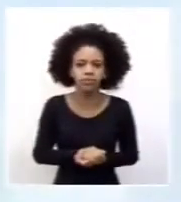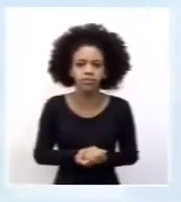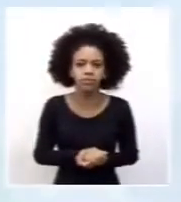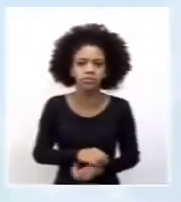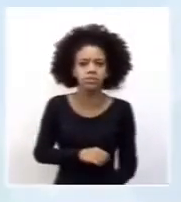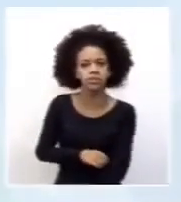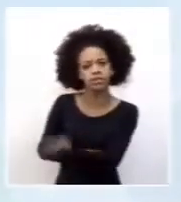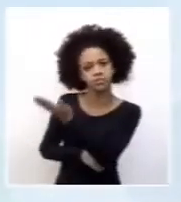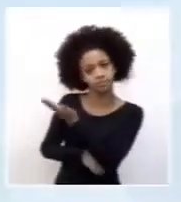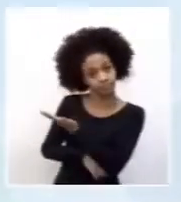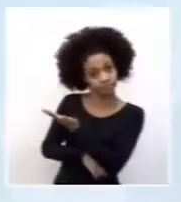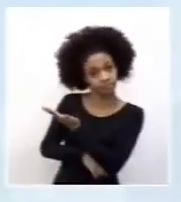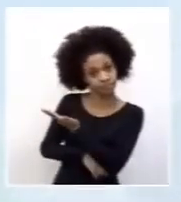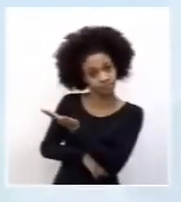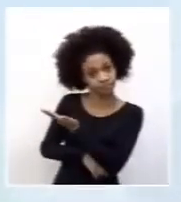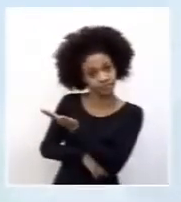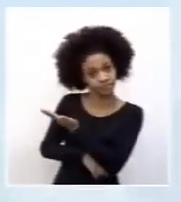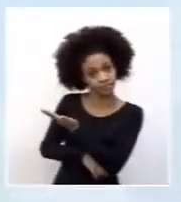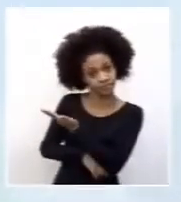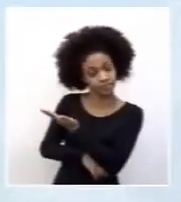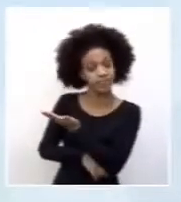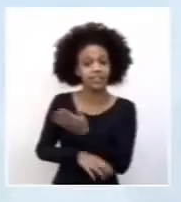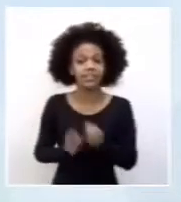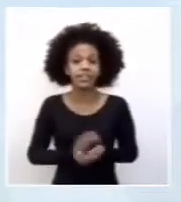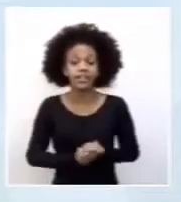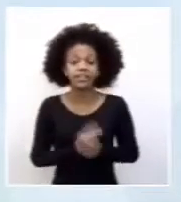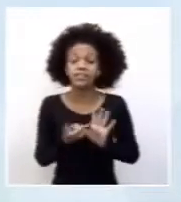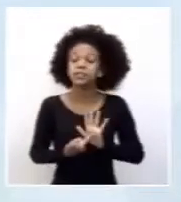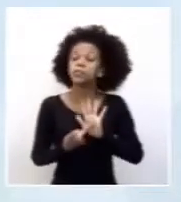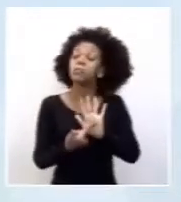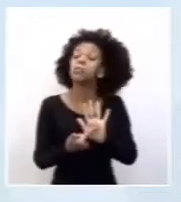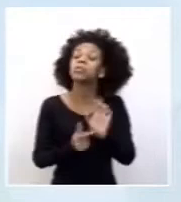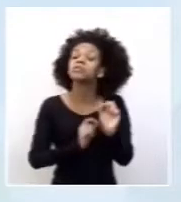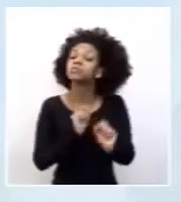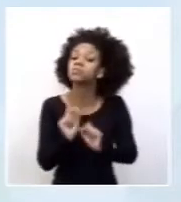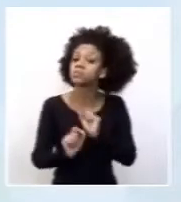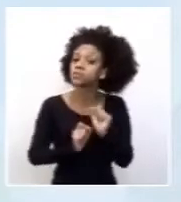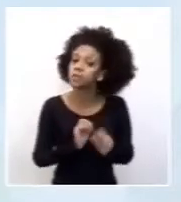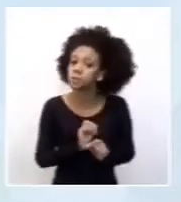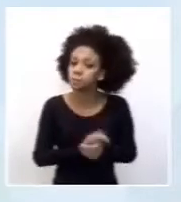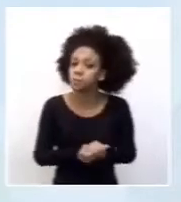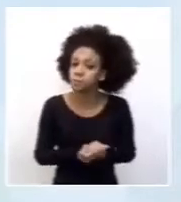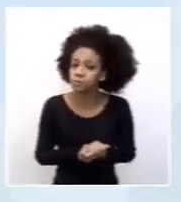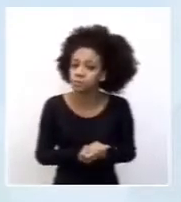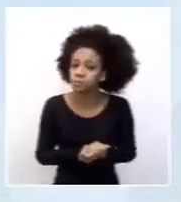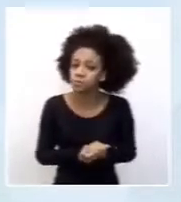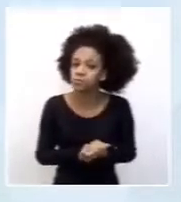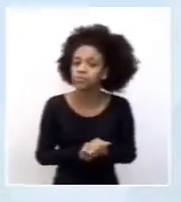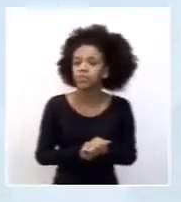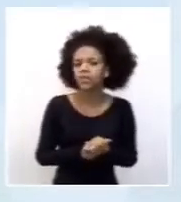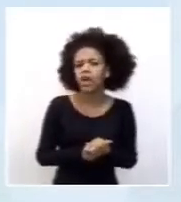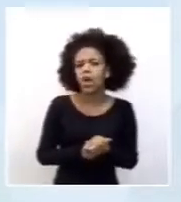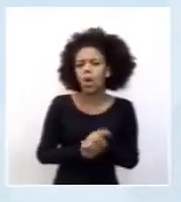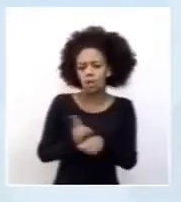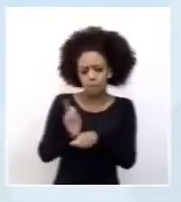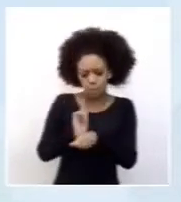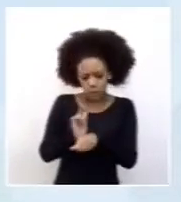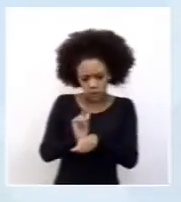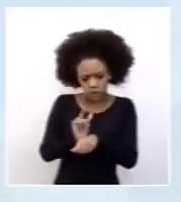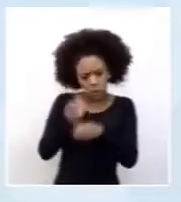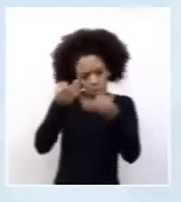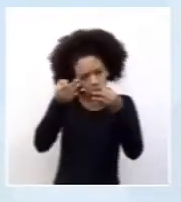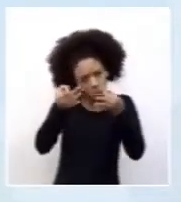tela, tá? Que é uma afirmação que destaca a seguinte descrição. Uma gestão bem-sucedida